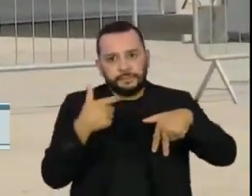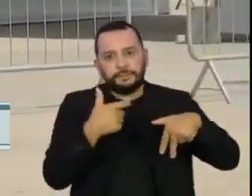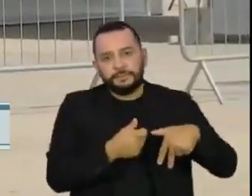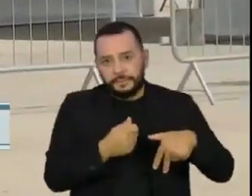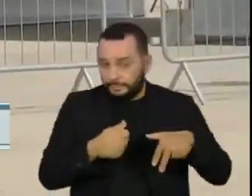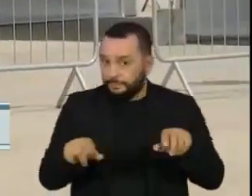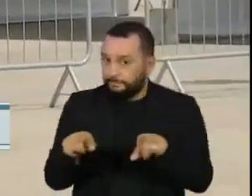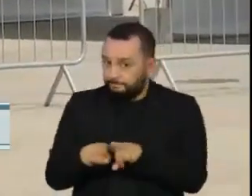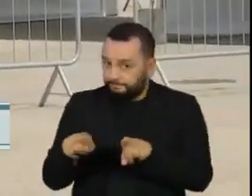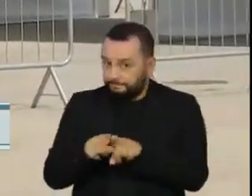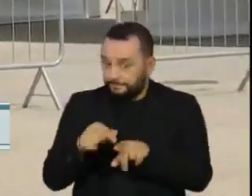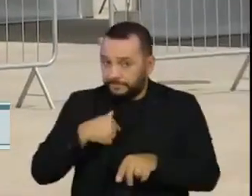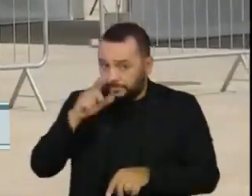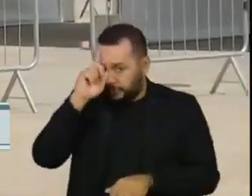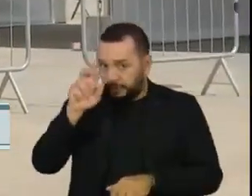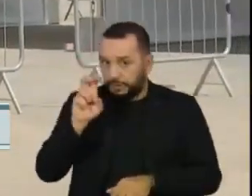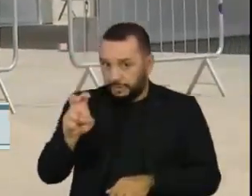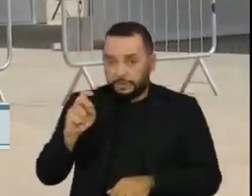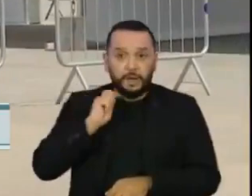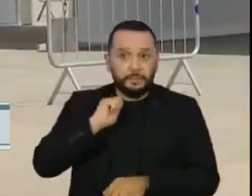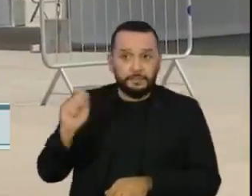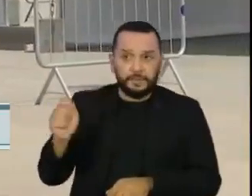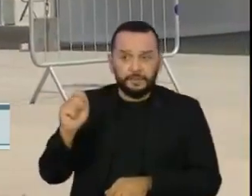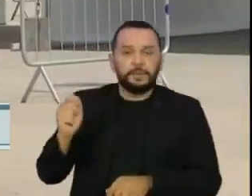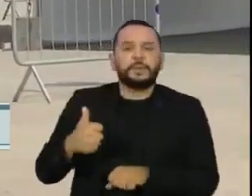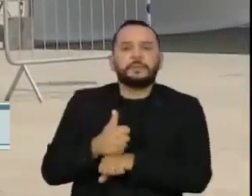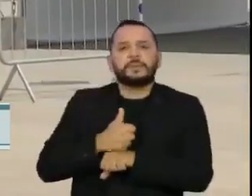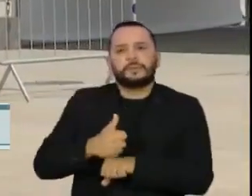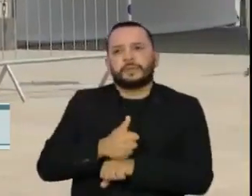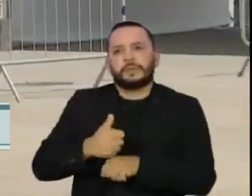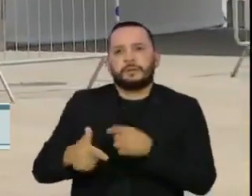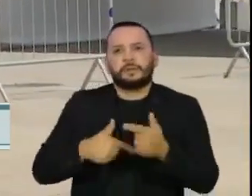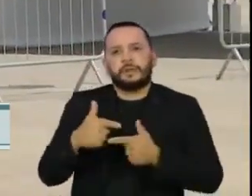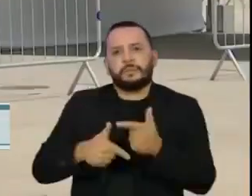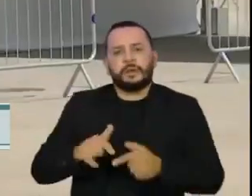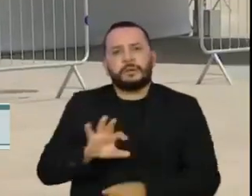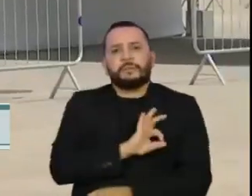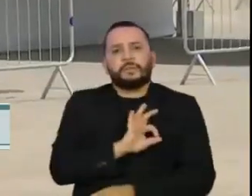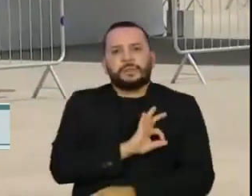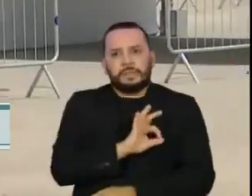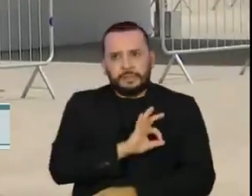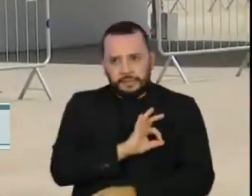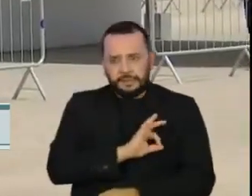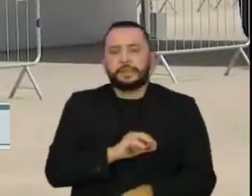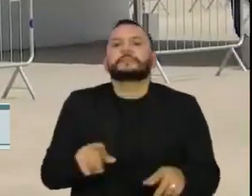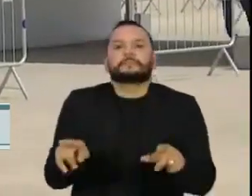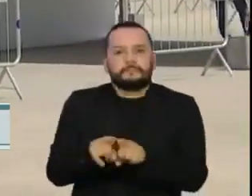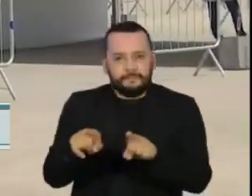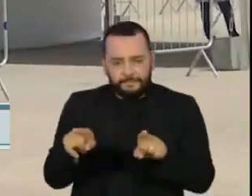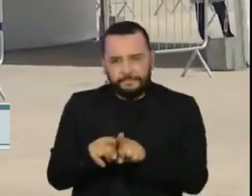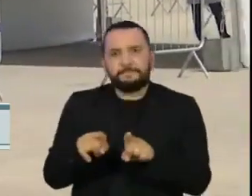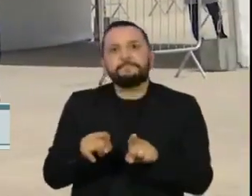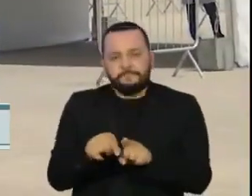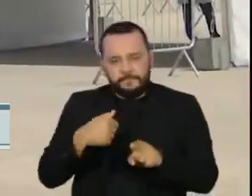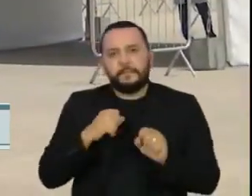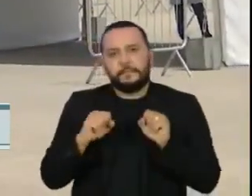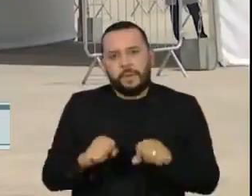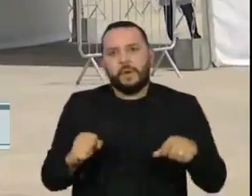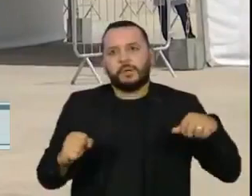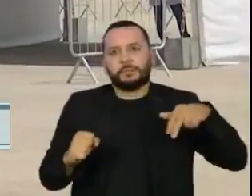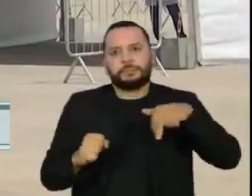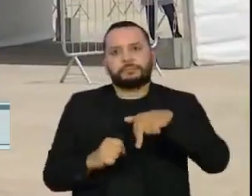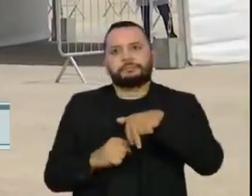mesmo dia, 5 de abril, os profissionais que integram as forças de segurança do Estado também integram esse